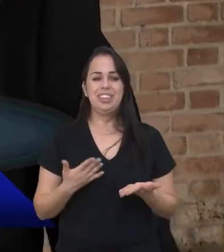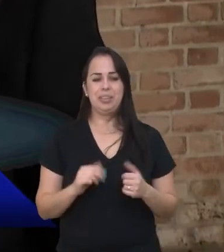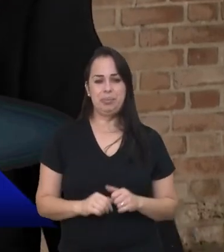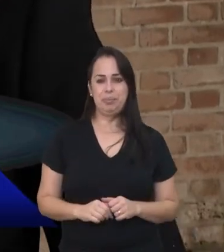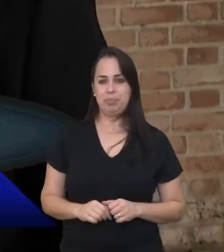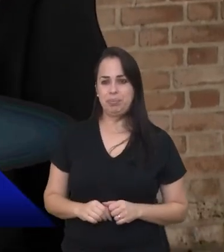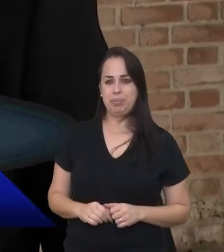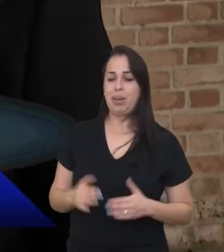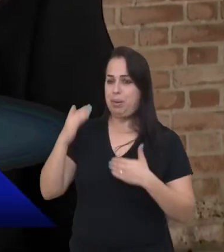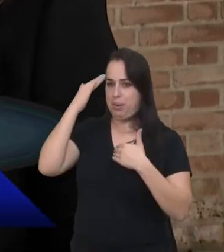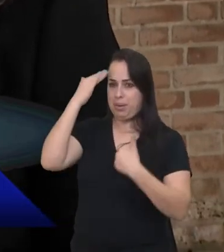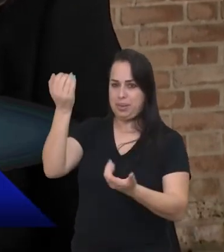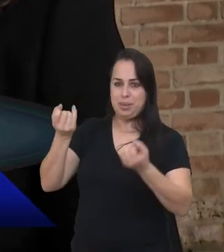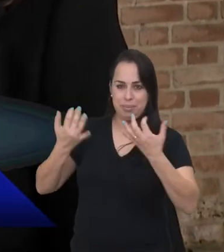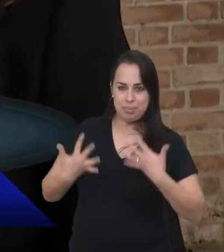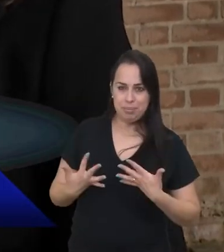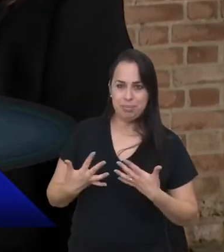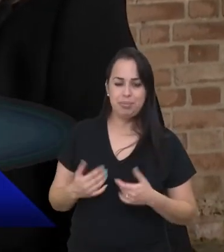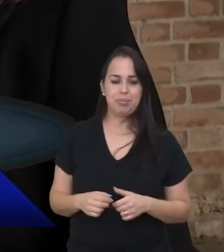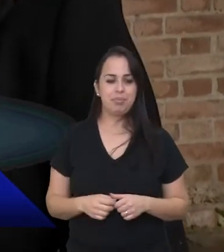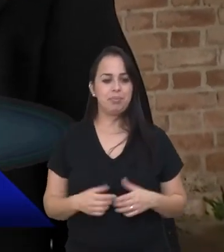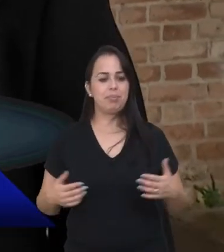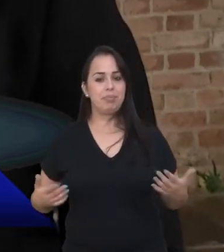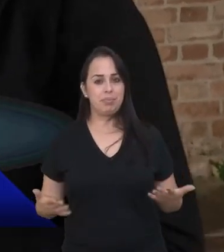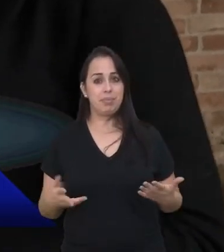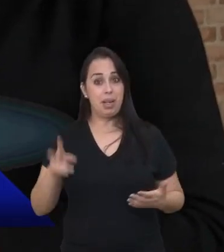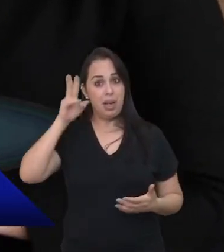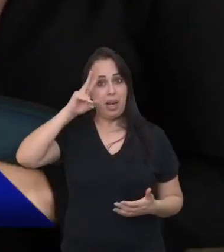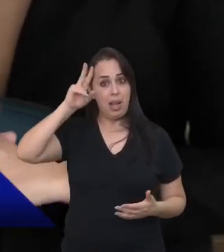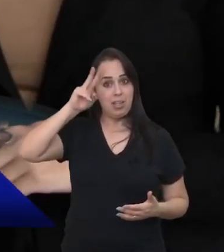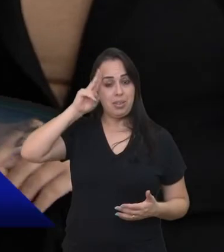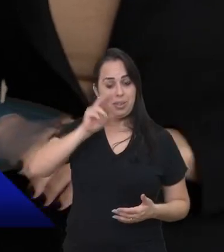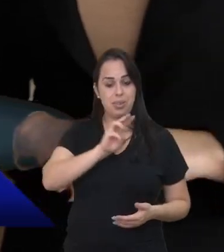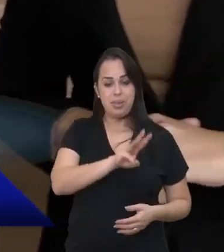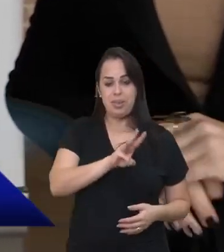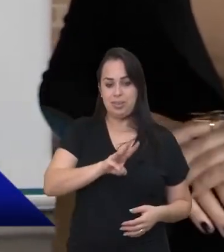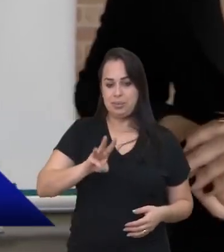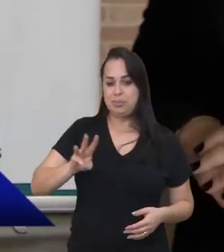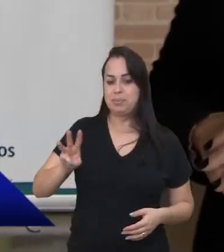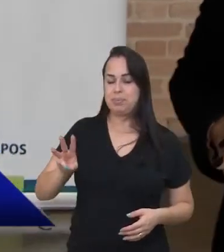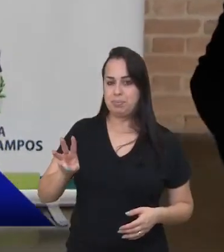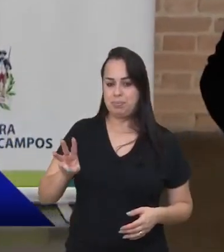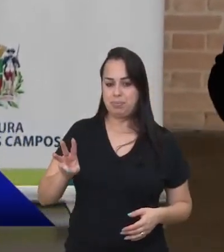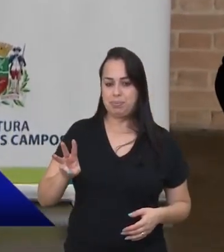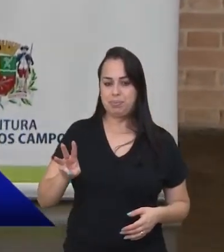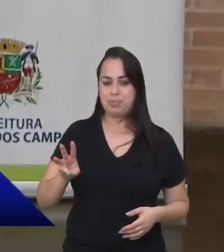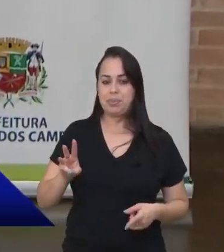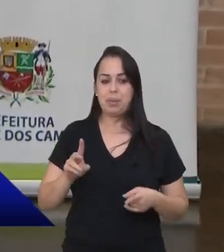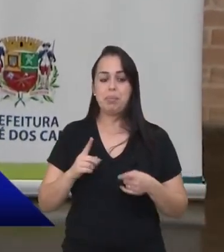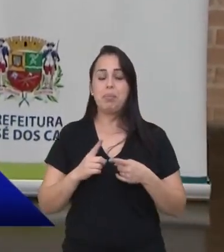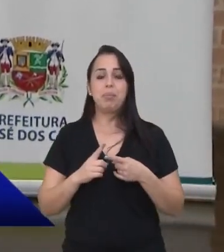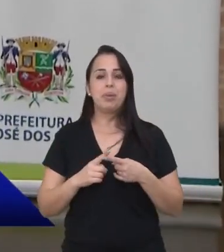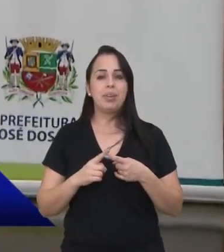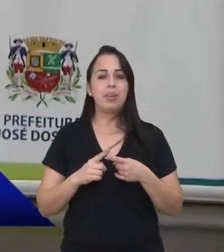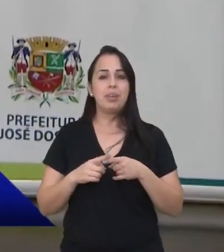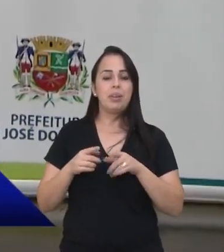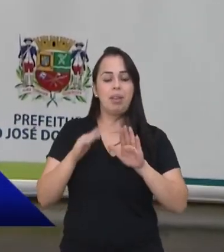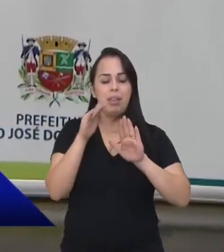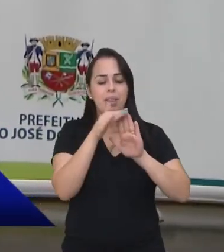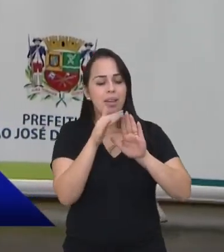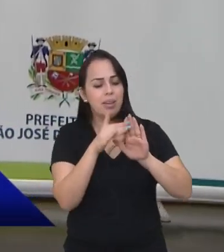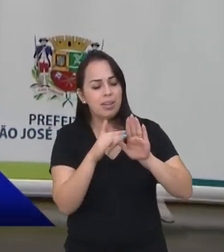de diversas atividades Obrigado pelas informações Flávio pessoal Relembrando o site da Fundação Cultural né